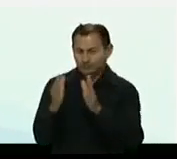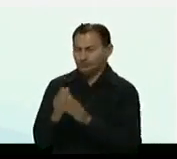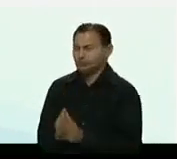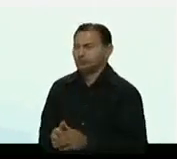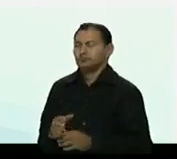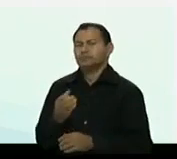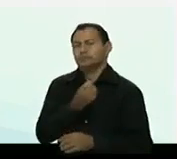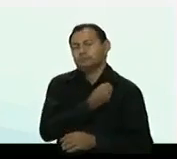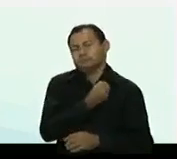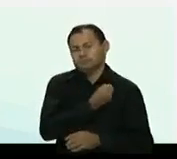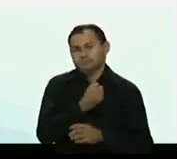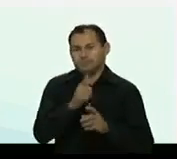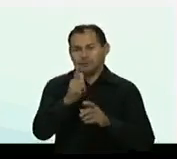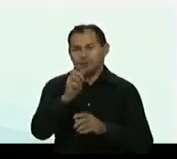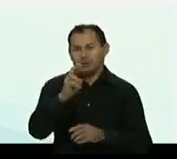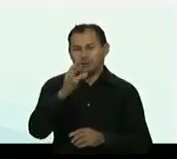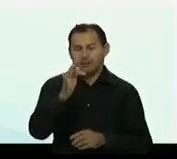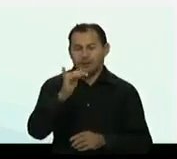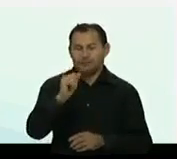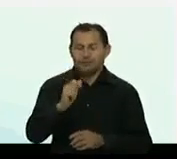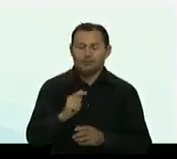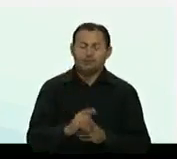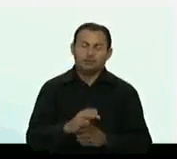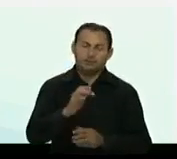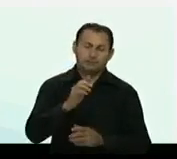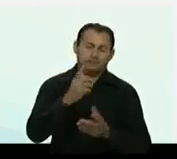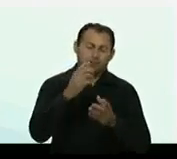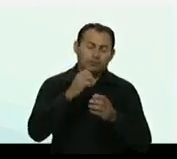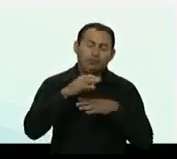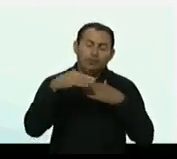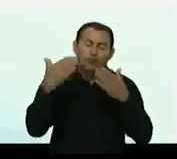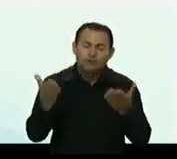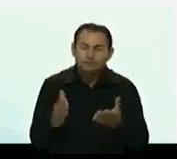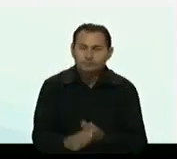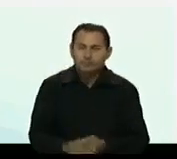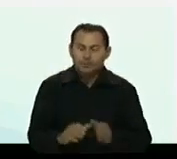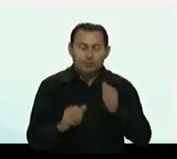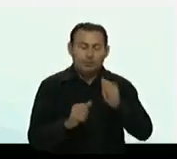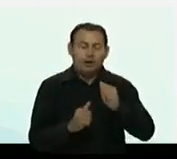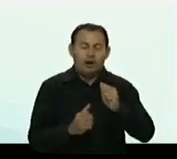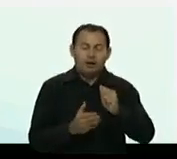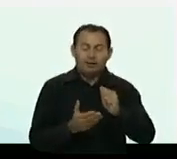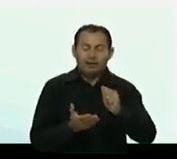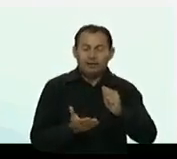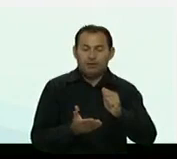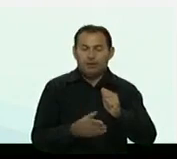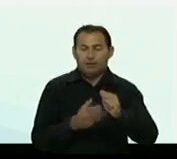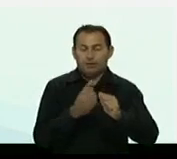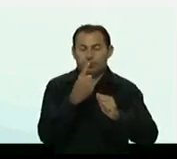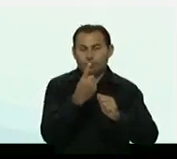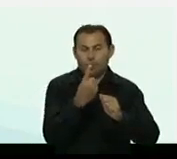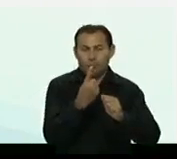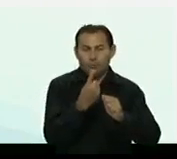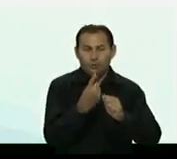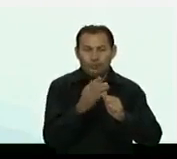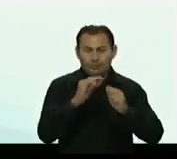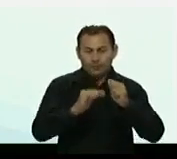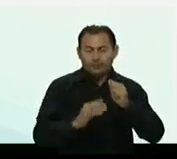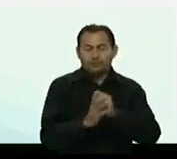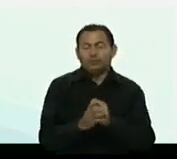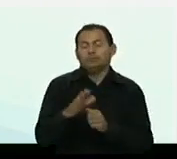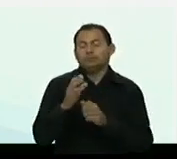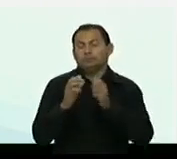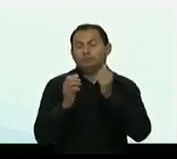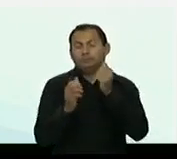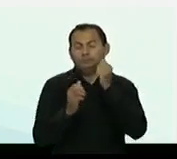gráfica também da função exponencial quando A é maior que 1 e quando o A